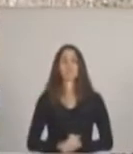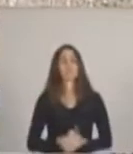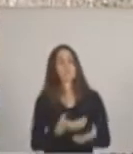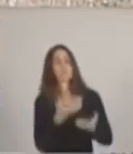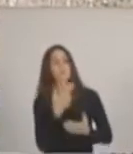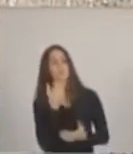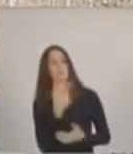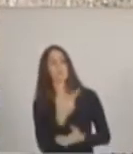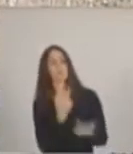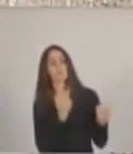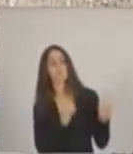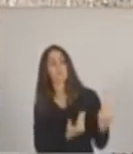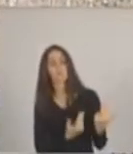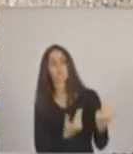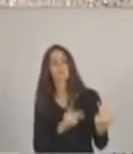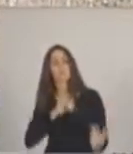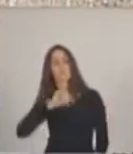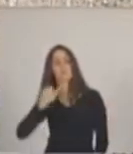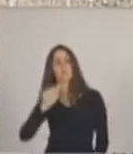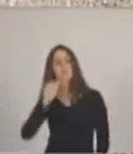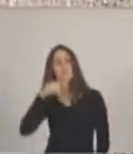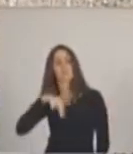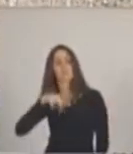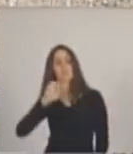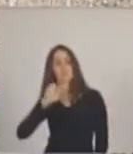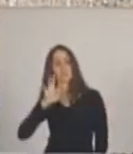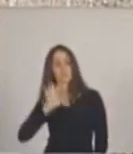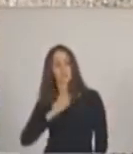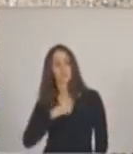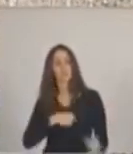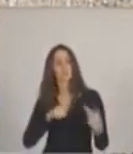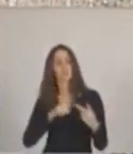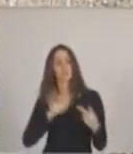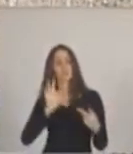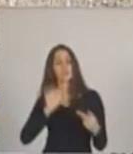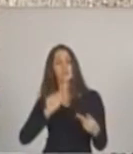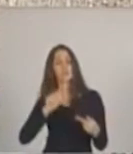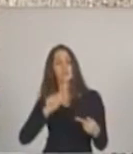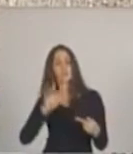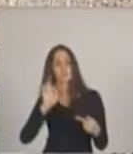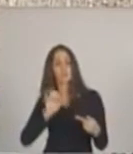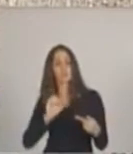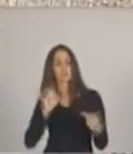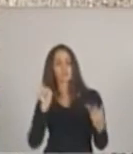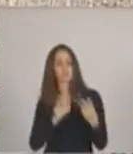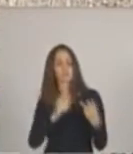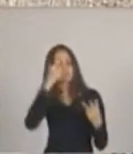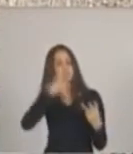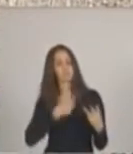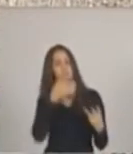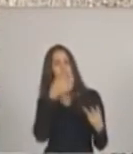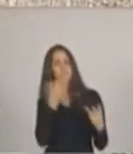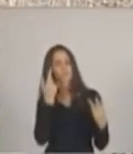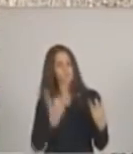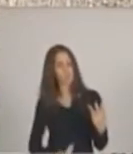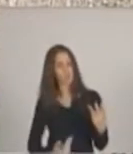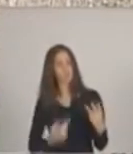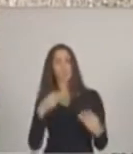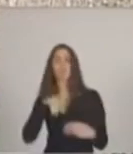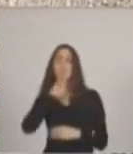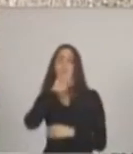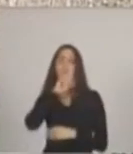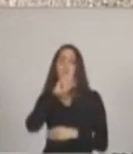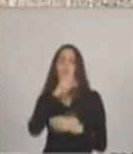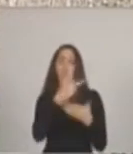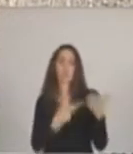seguindo o mesmo raciocínio, deputada Janete, deputado Favato, eu entendo que aqui o parecer oral